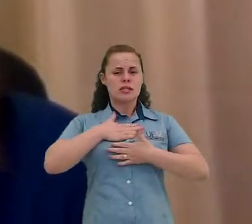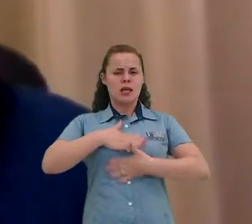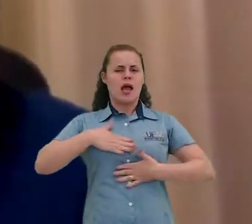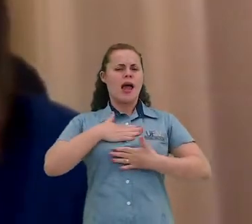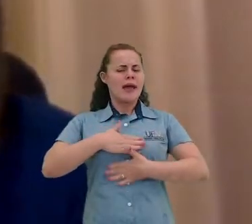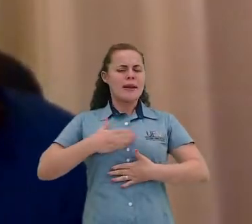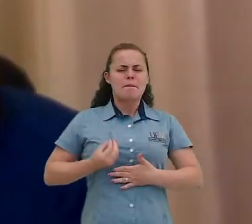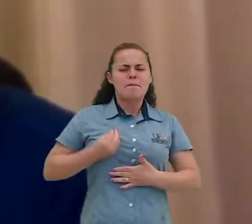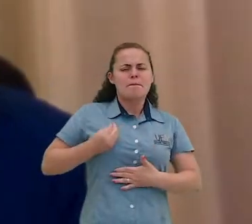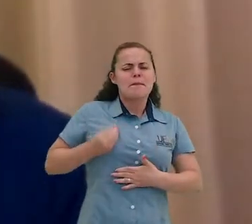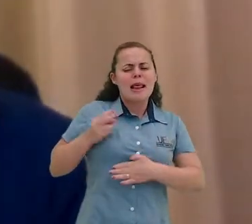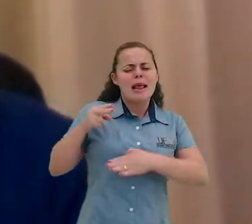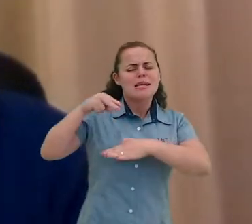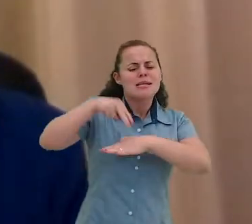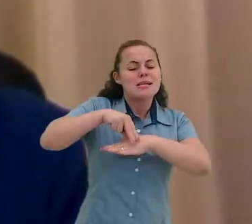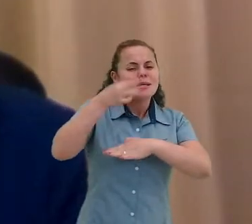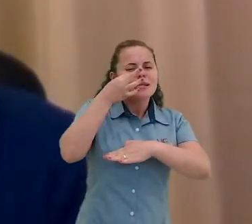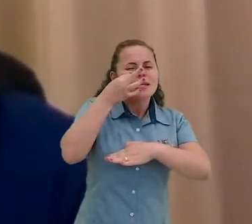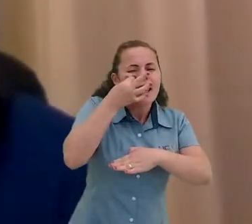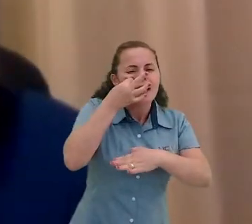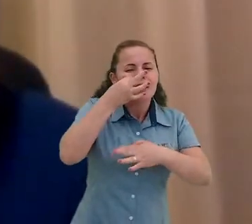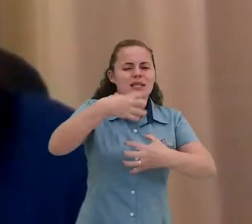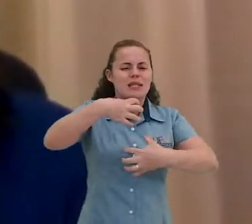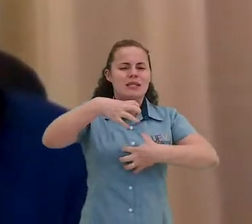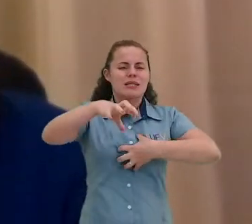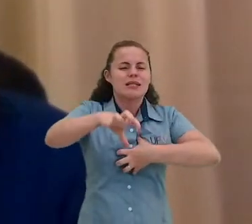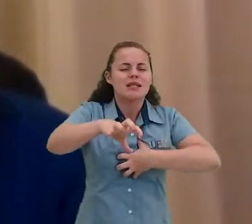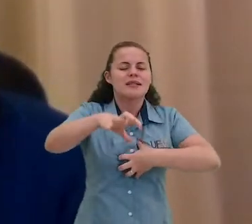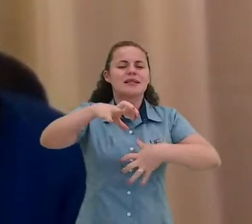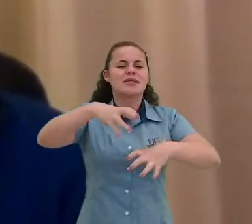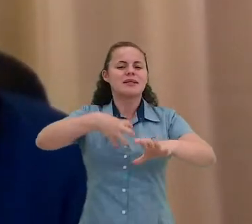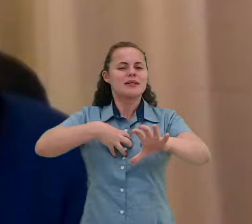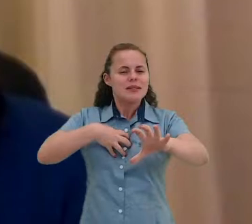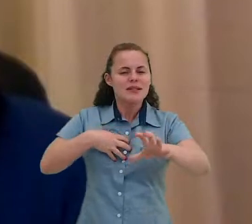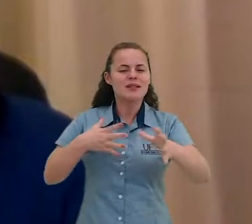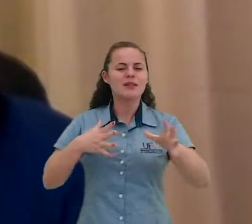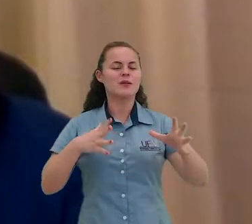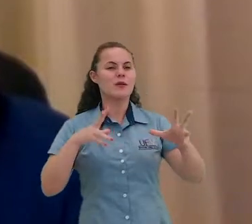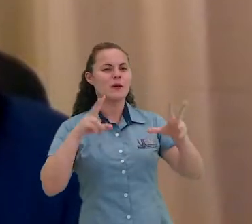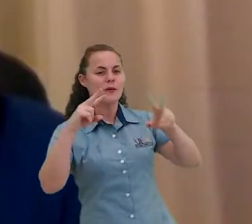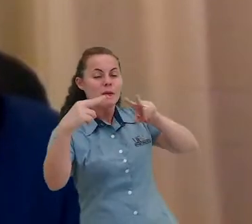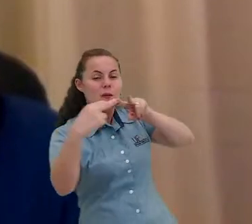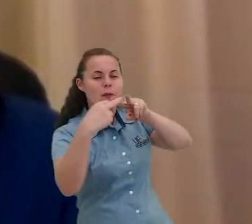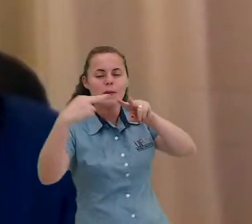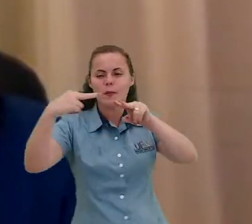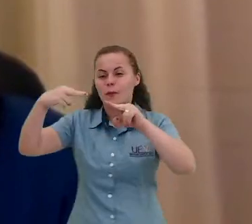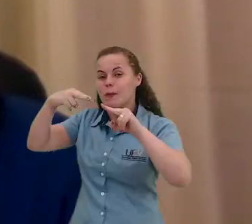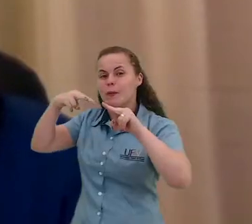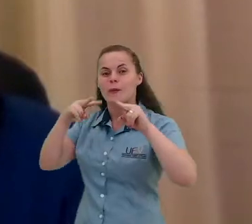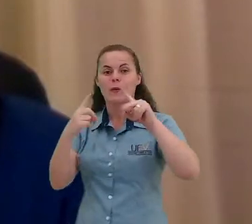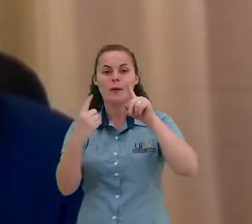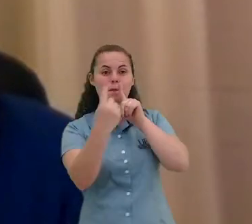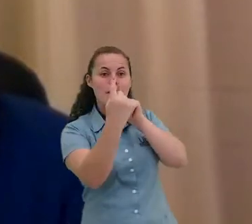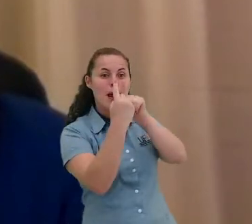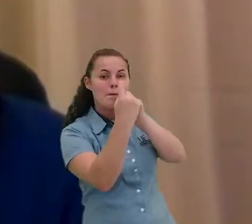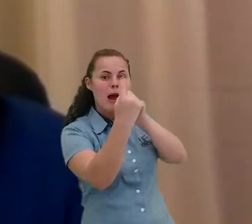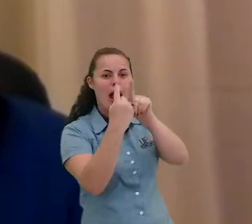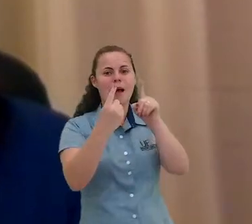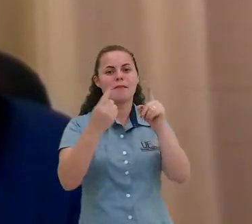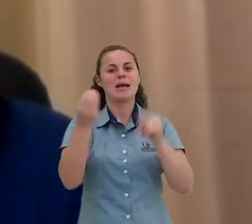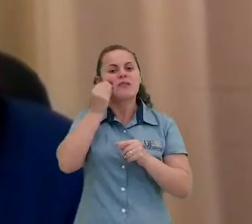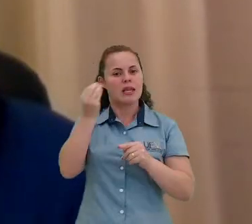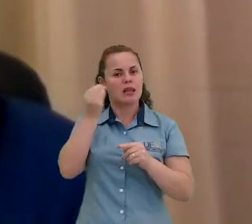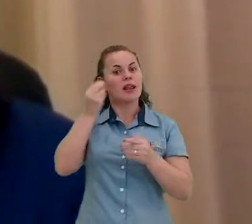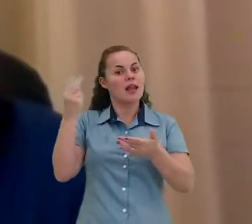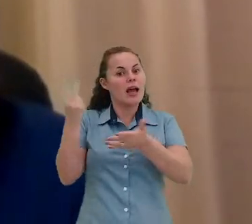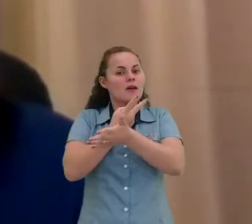com vocês e sentindo a reação de todos, mas a gente vai tentar fazer com que isso